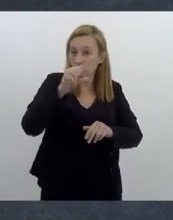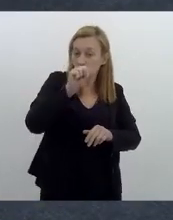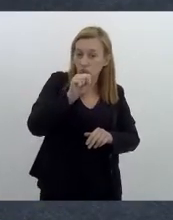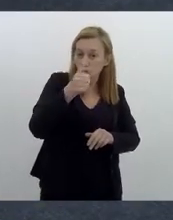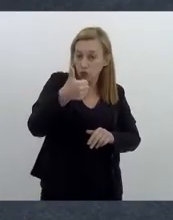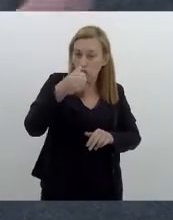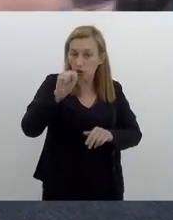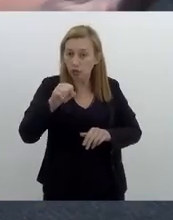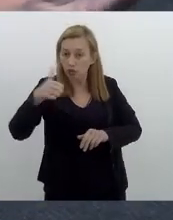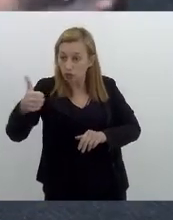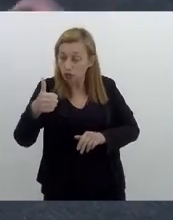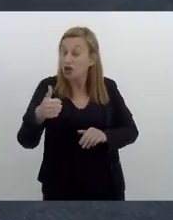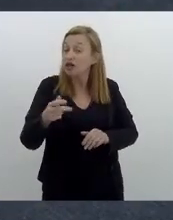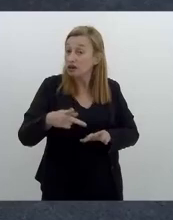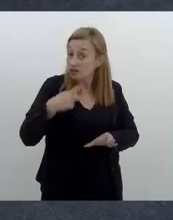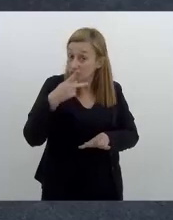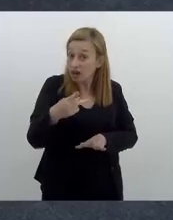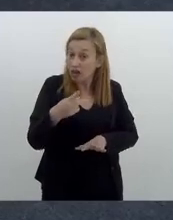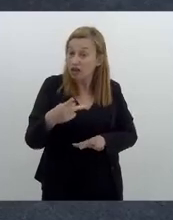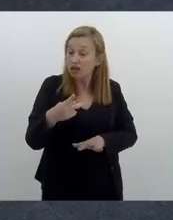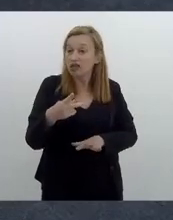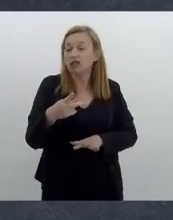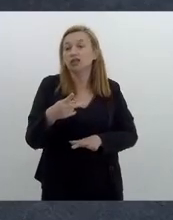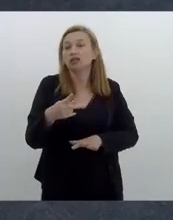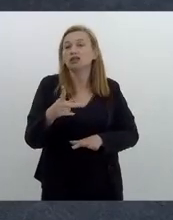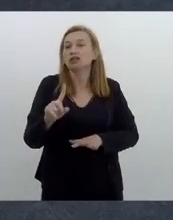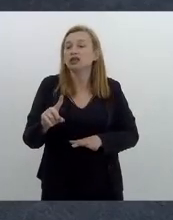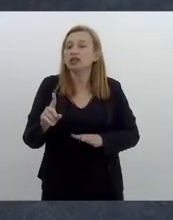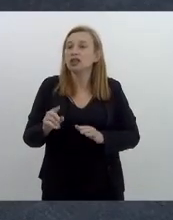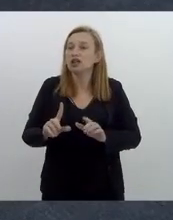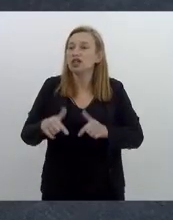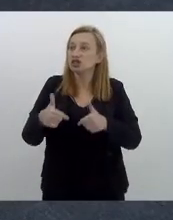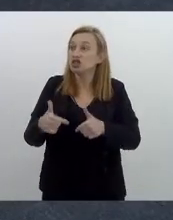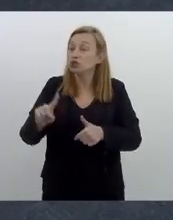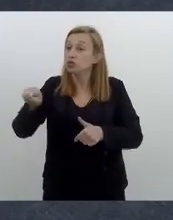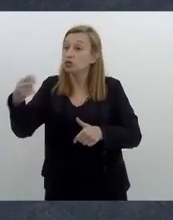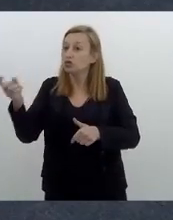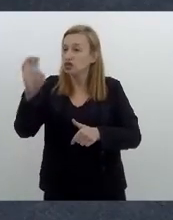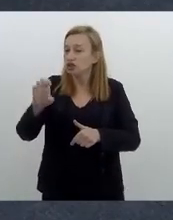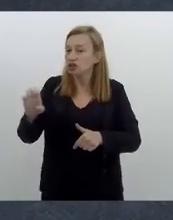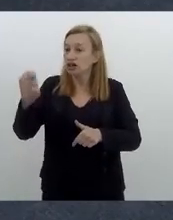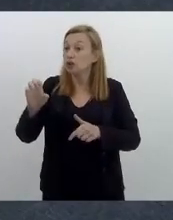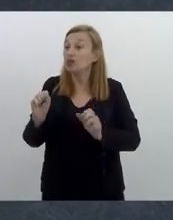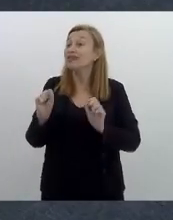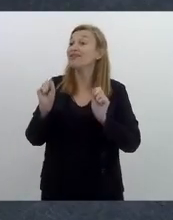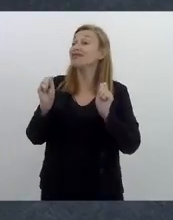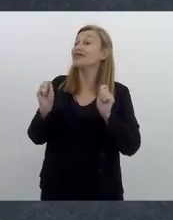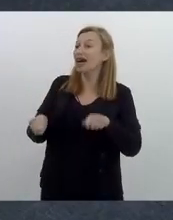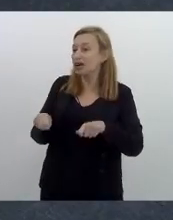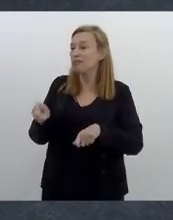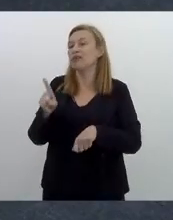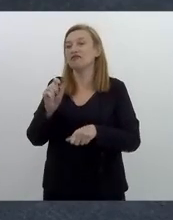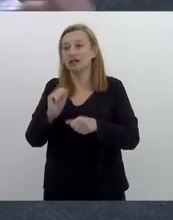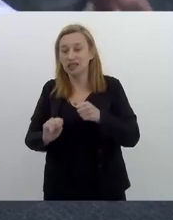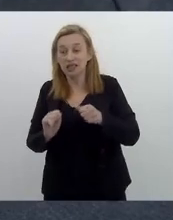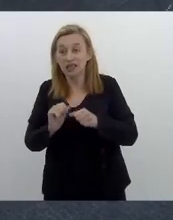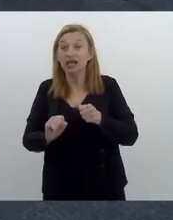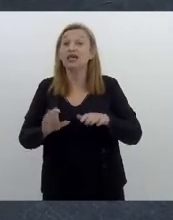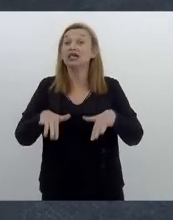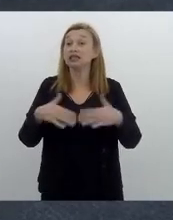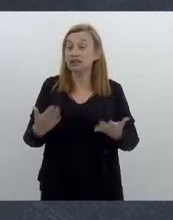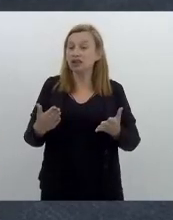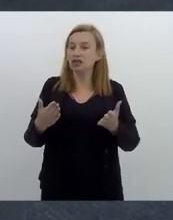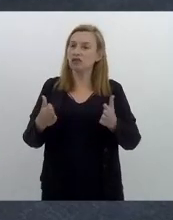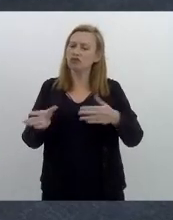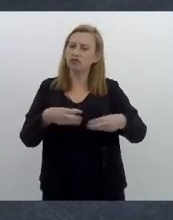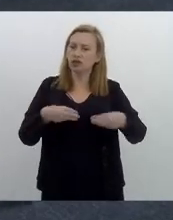159 Diz nesse aspecto Que é aplicável Os estados No que couber No que couber Portanto abre Uma margem